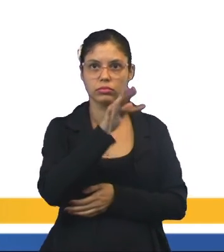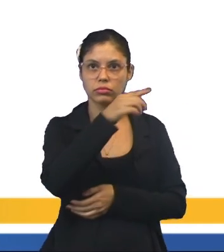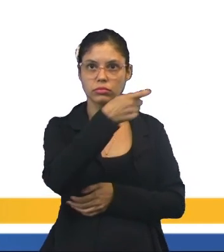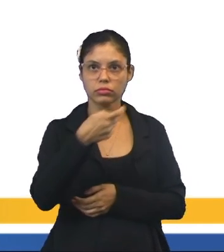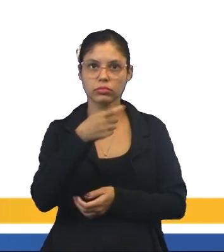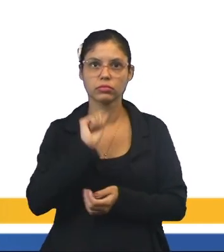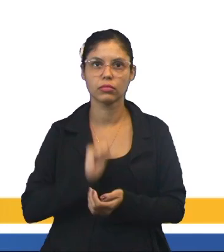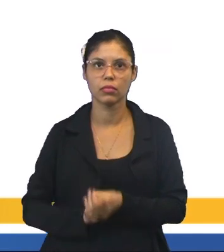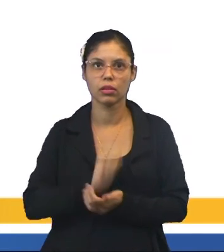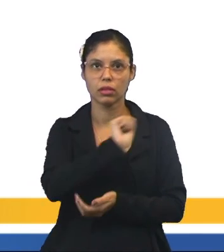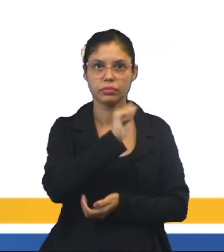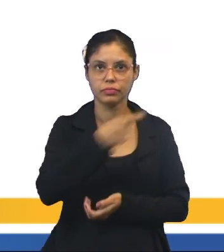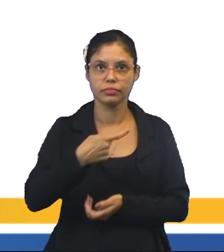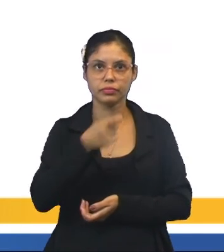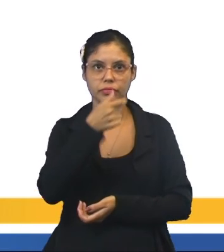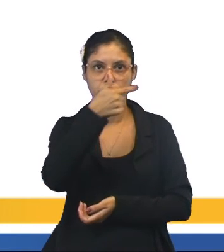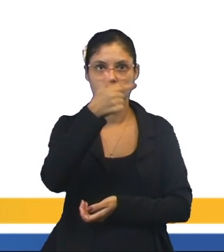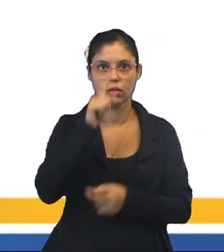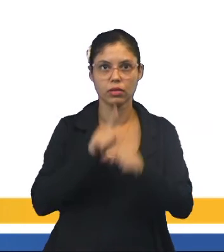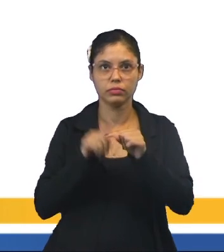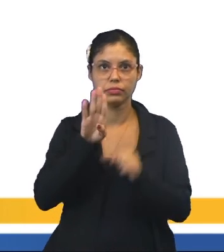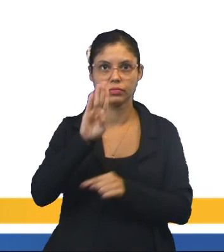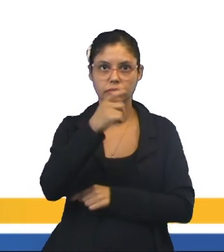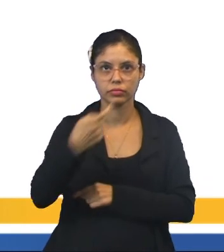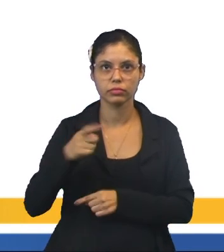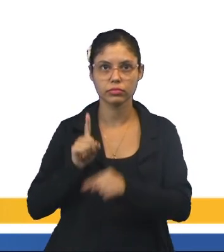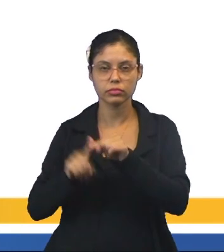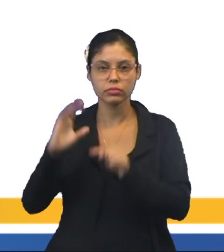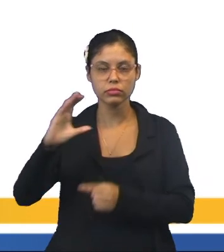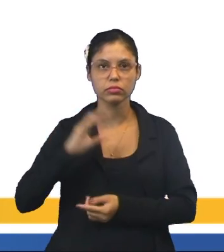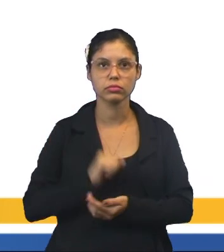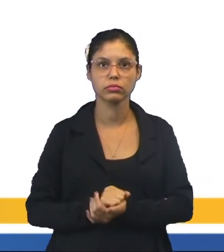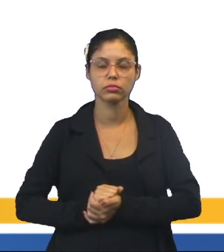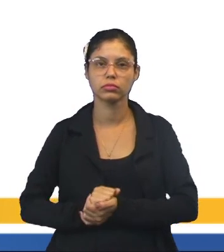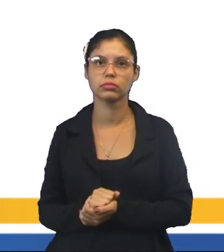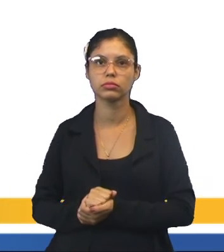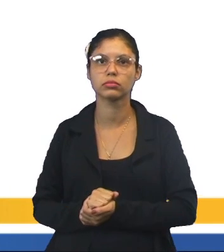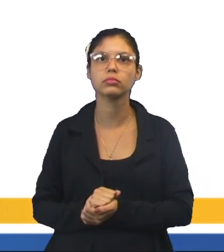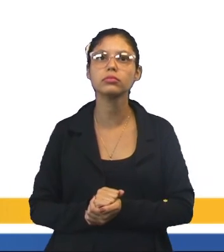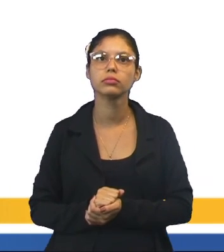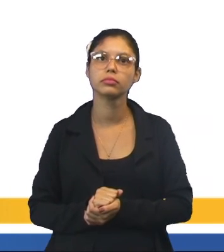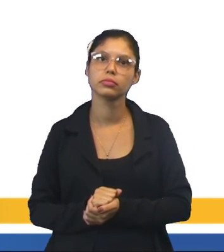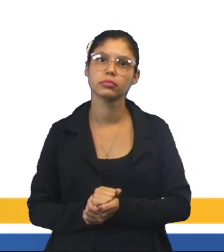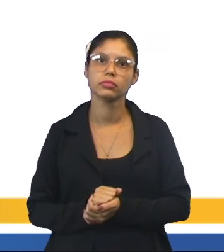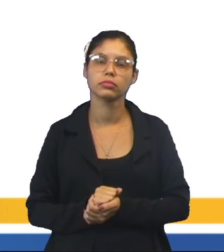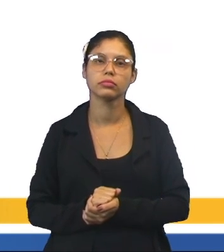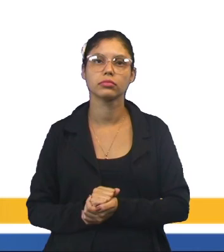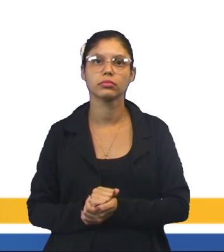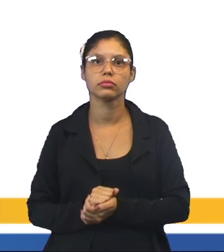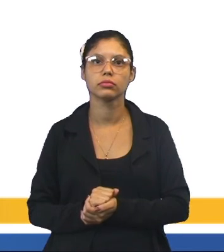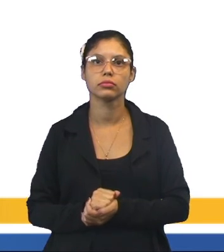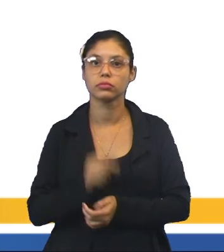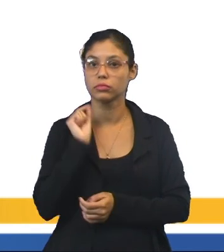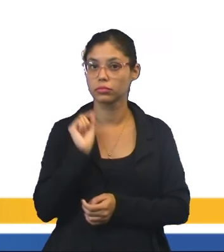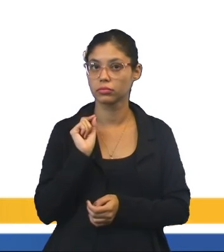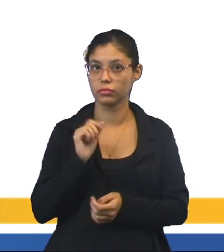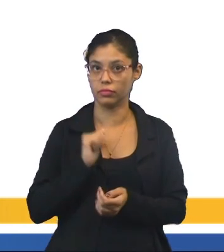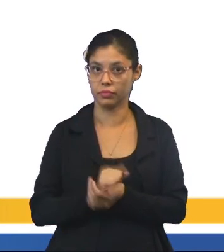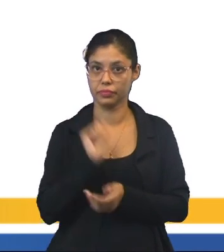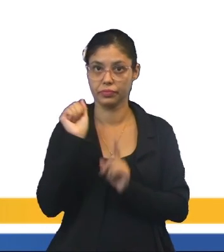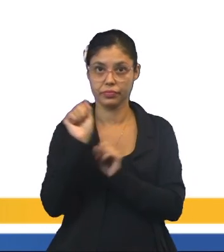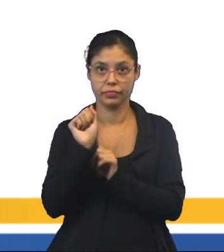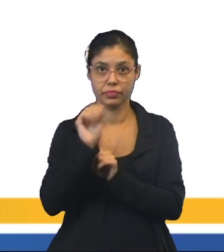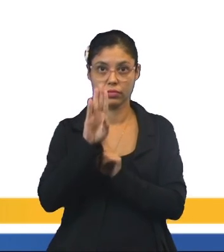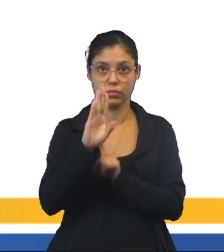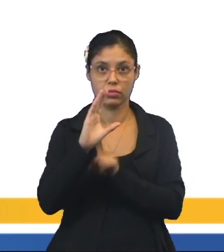seja, meu f de x é igual a x ao quadrado mais bx mais c, tá? Em que o a,